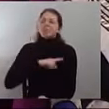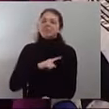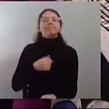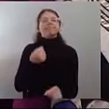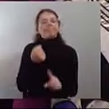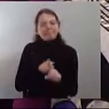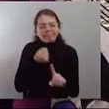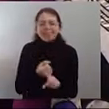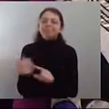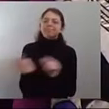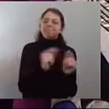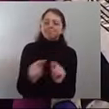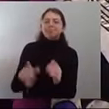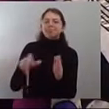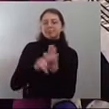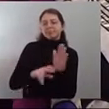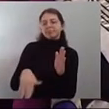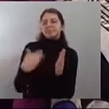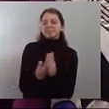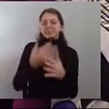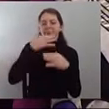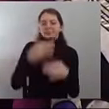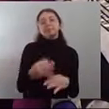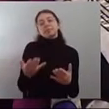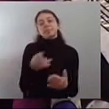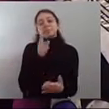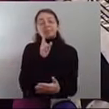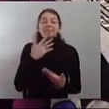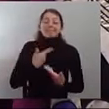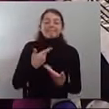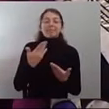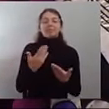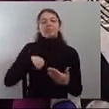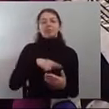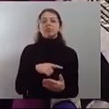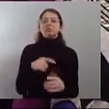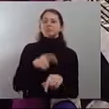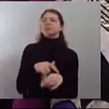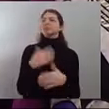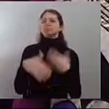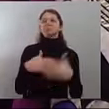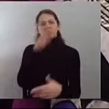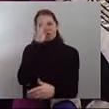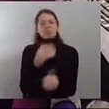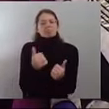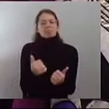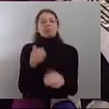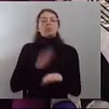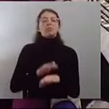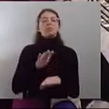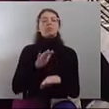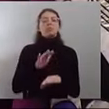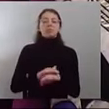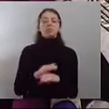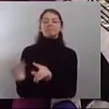debate. E devo dizer, certo de que me perdoarão em imodéstia, em boa hora o fizemos. E em boa hora o fizemos porque debater este assunto é debater um problema